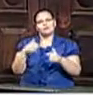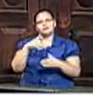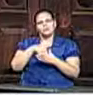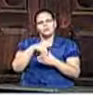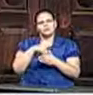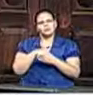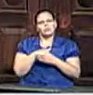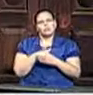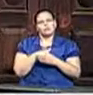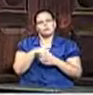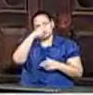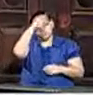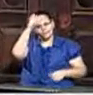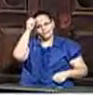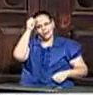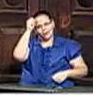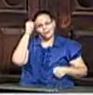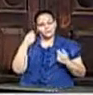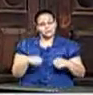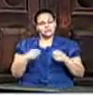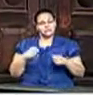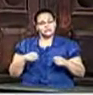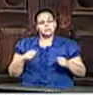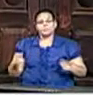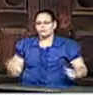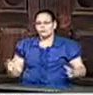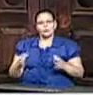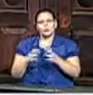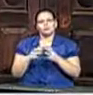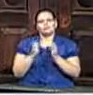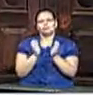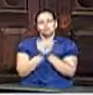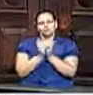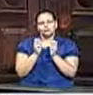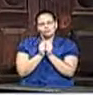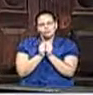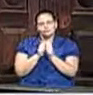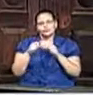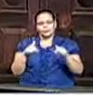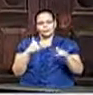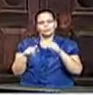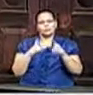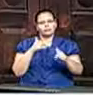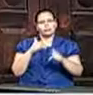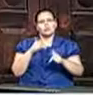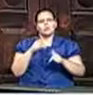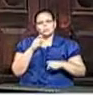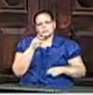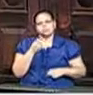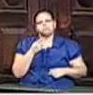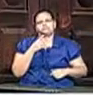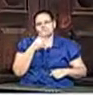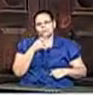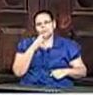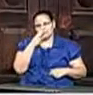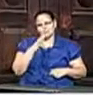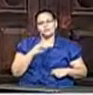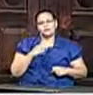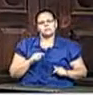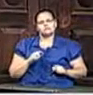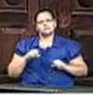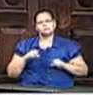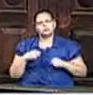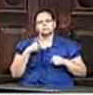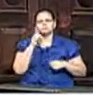municipais, é preciso que a classe trabalhadora se una para denunciar e impedir, para